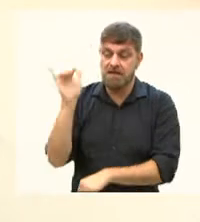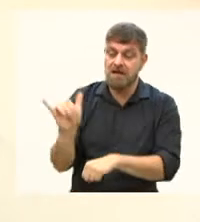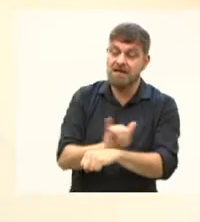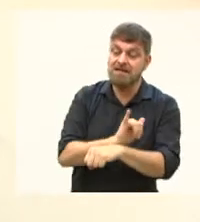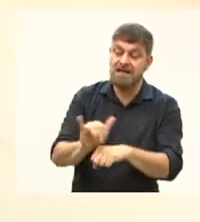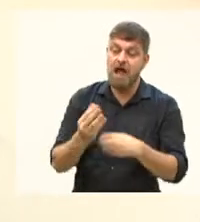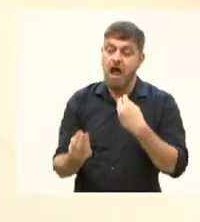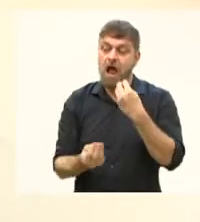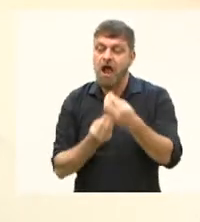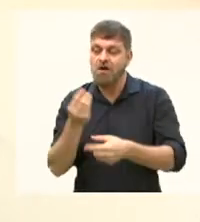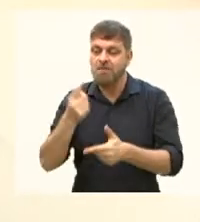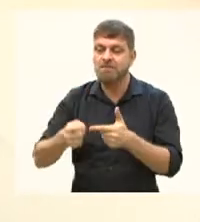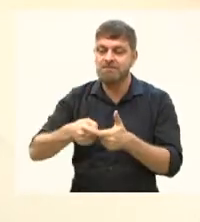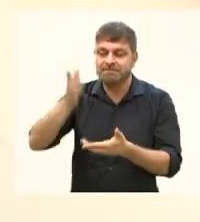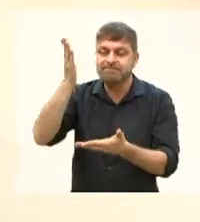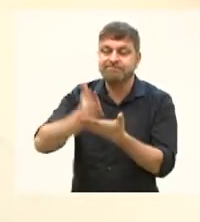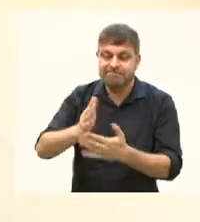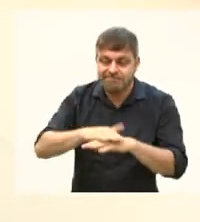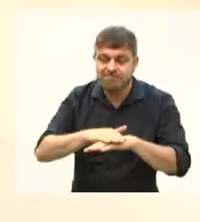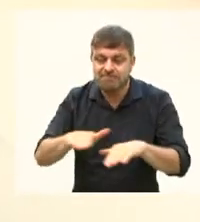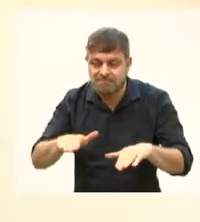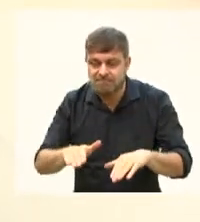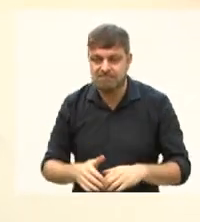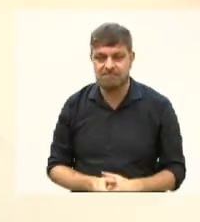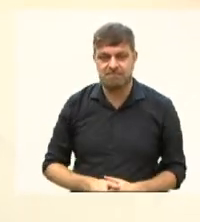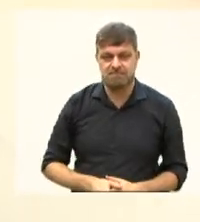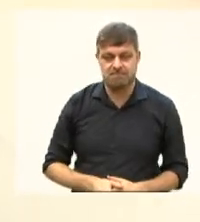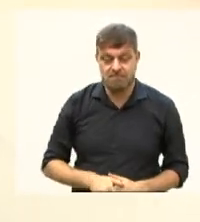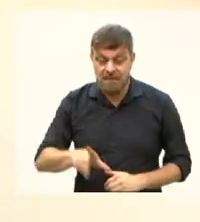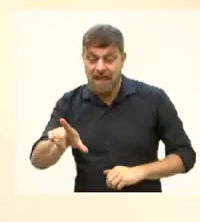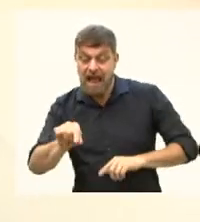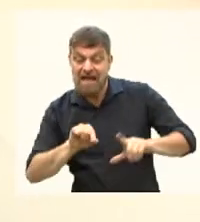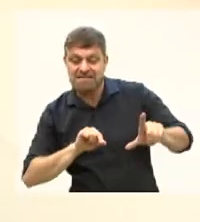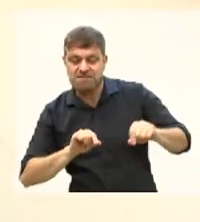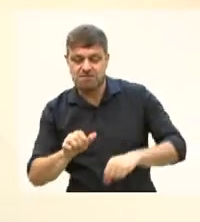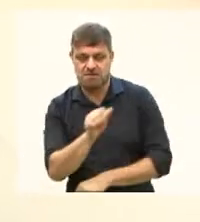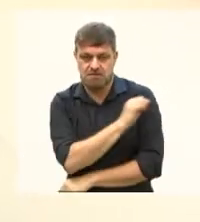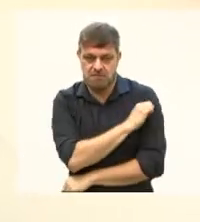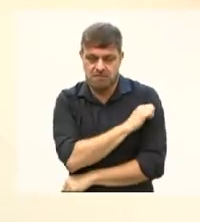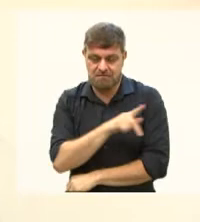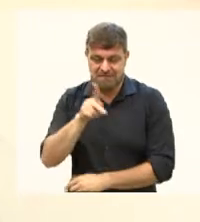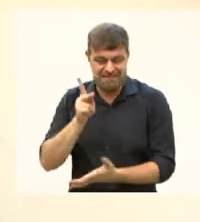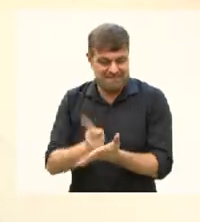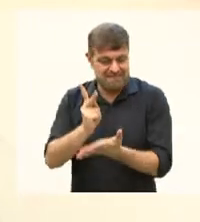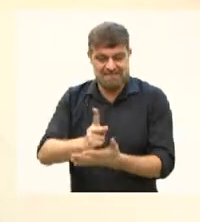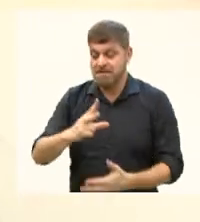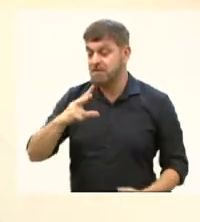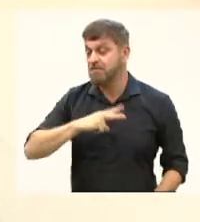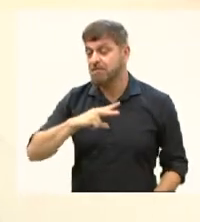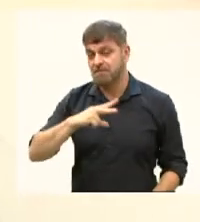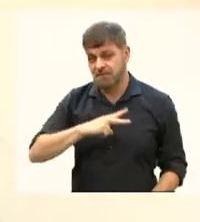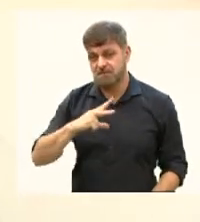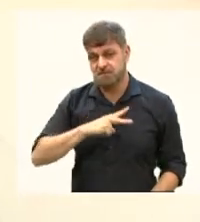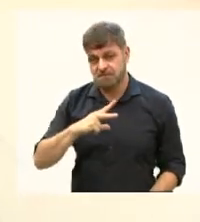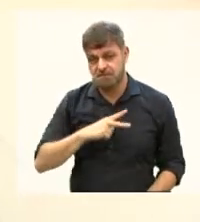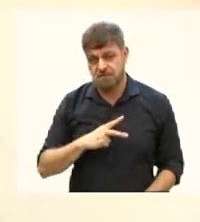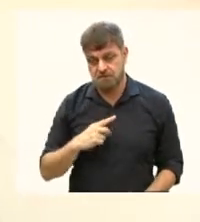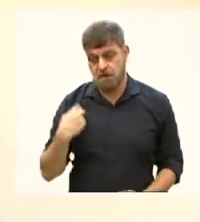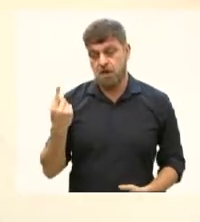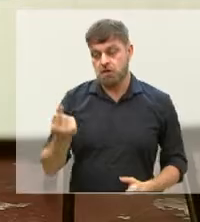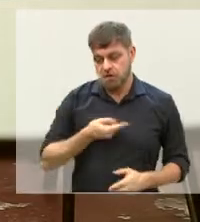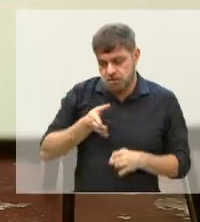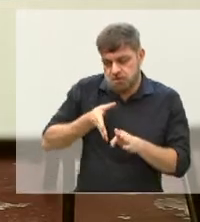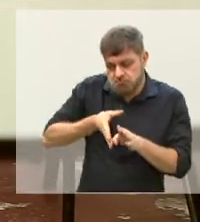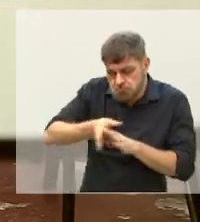alternativas possíveis que ele pode tomar. Mas são sempre pessoais, né, e são